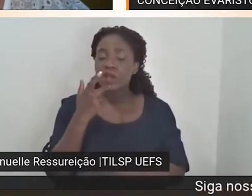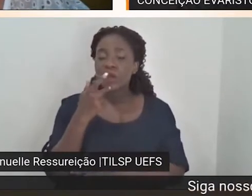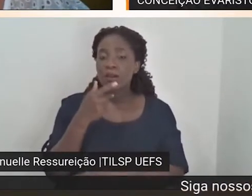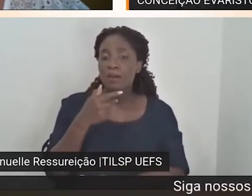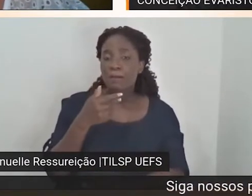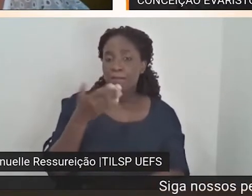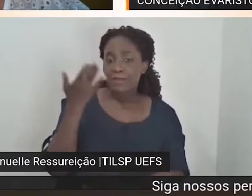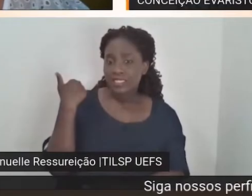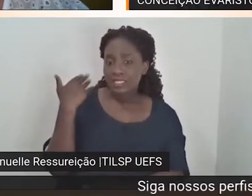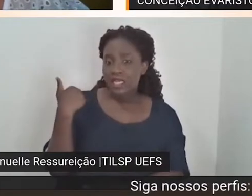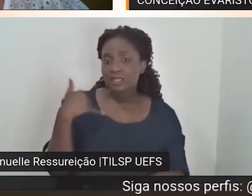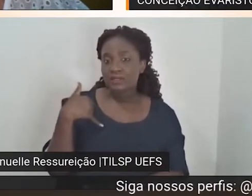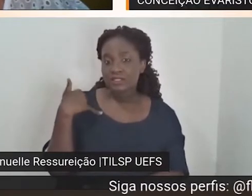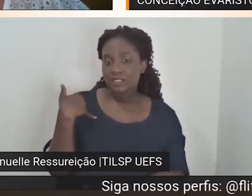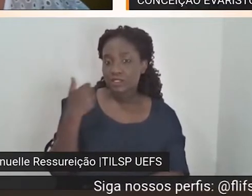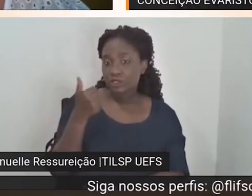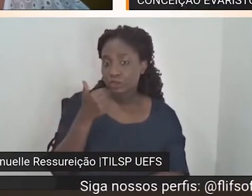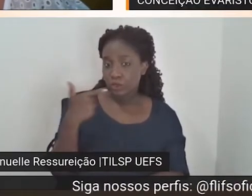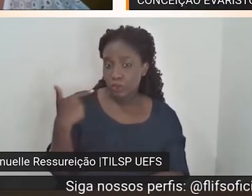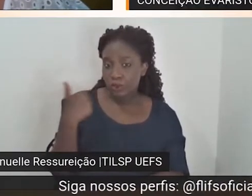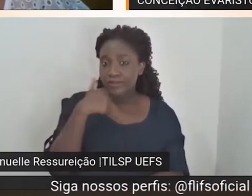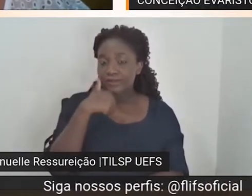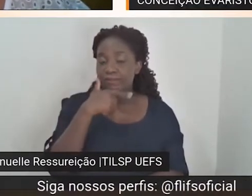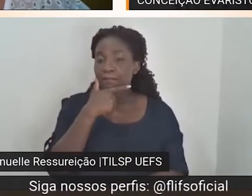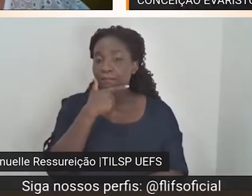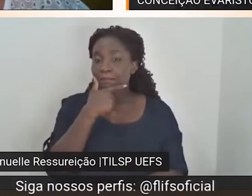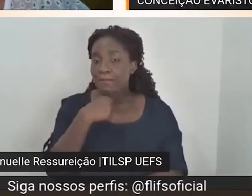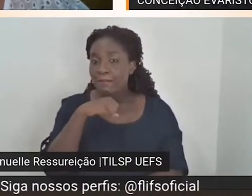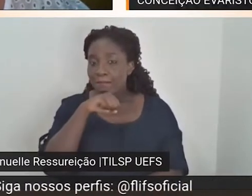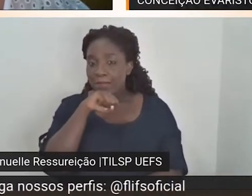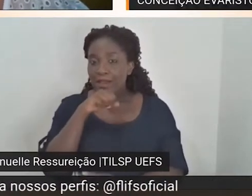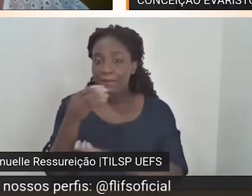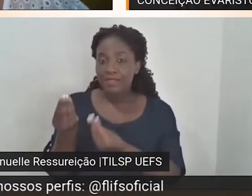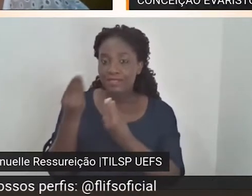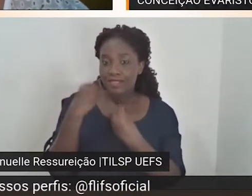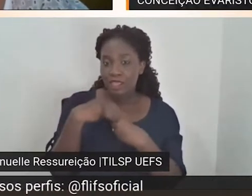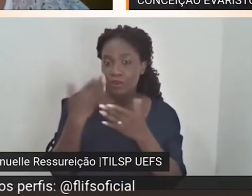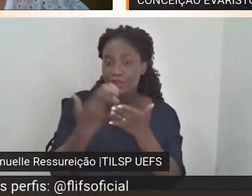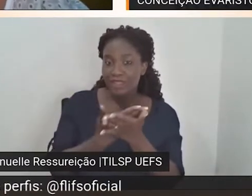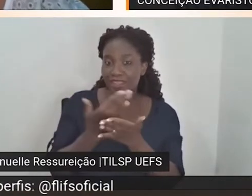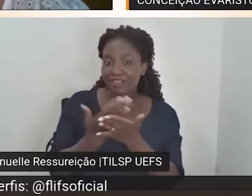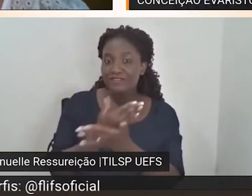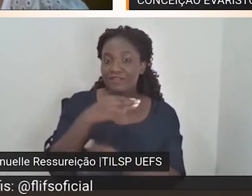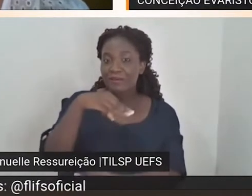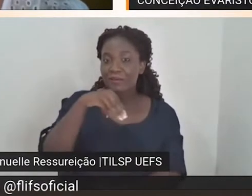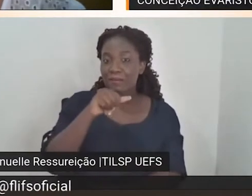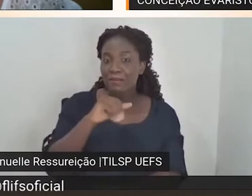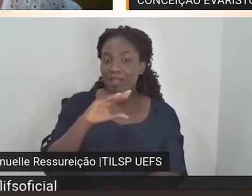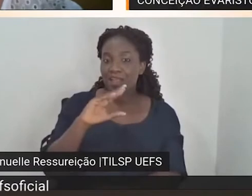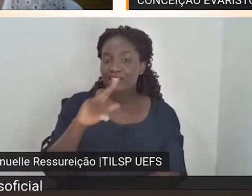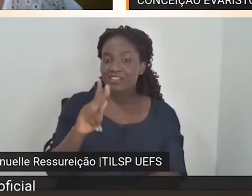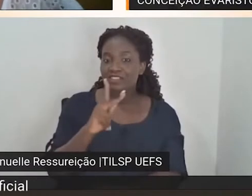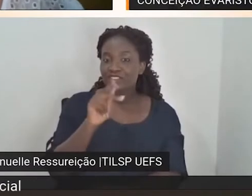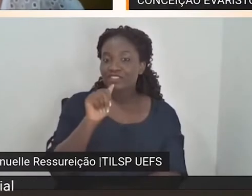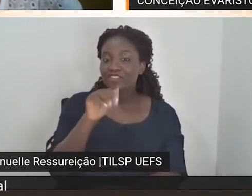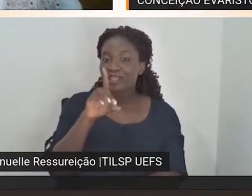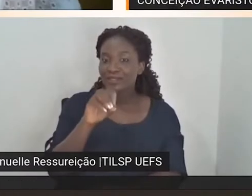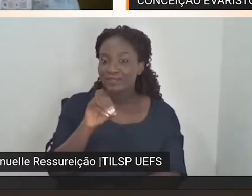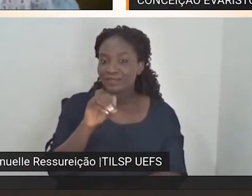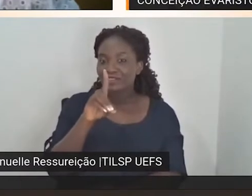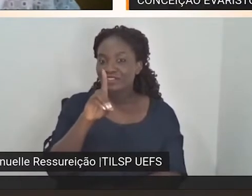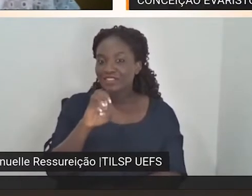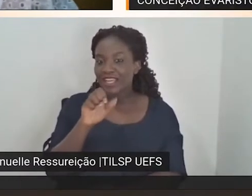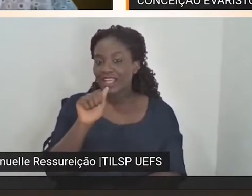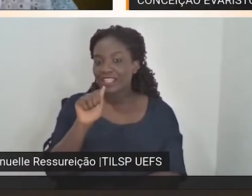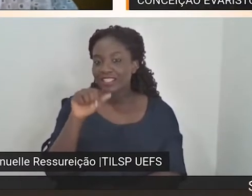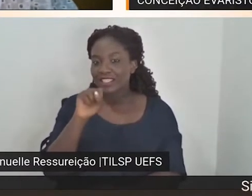12 anos, meu pai me deu a coleção de Machado de Assis. Na minha casa tinha uma